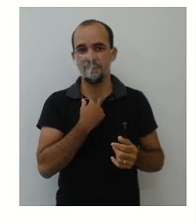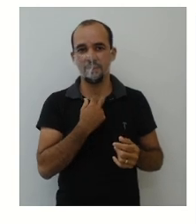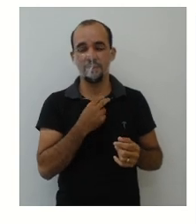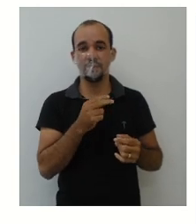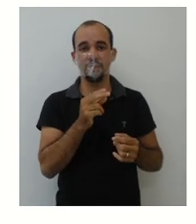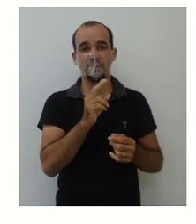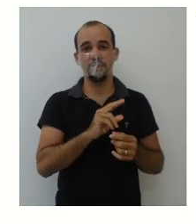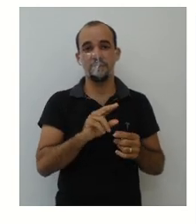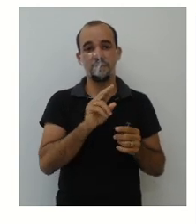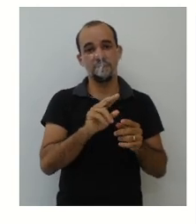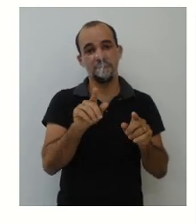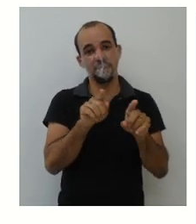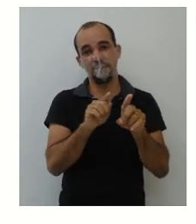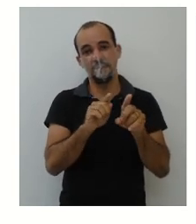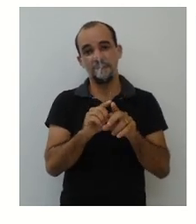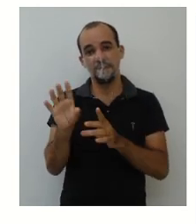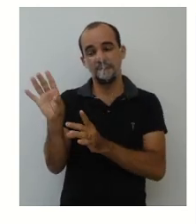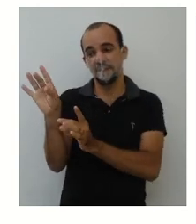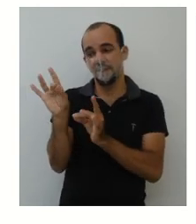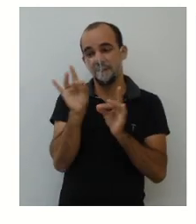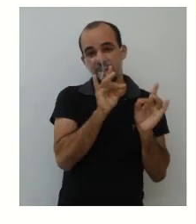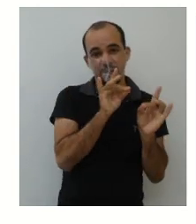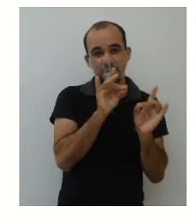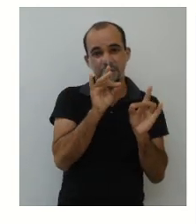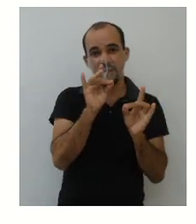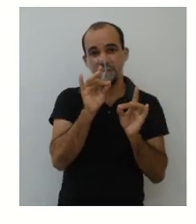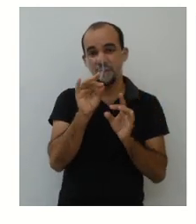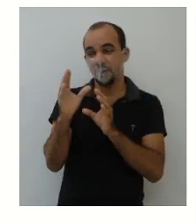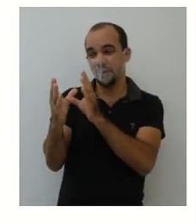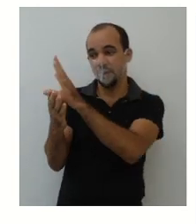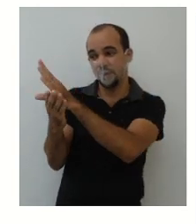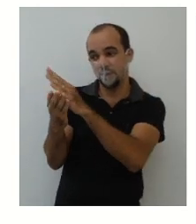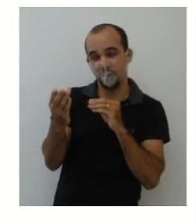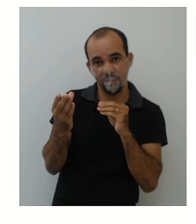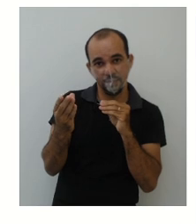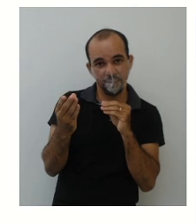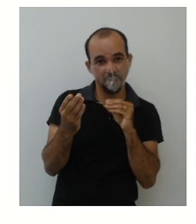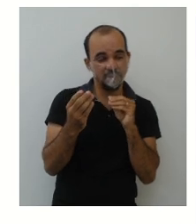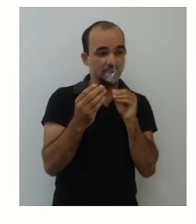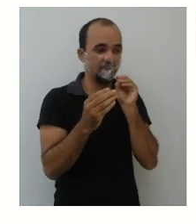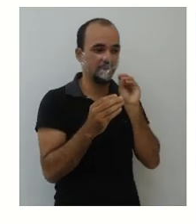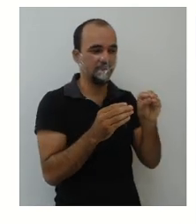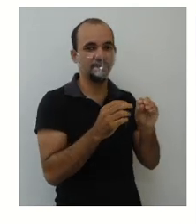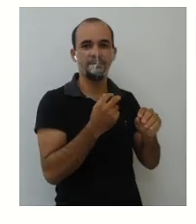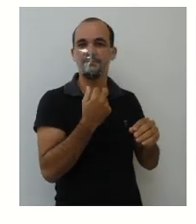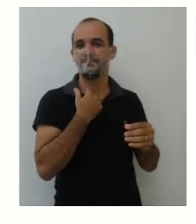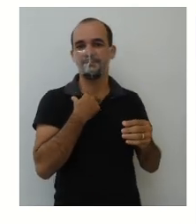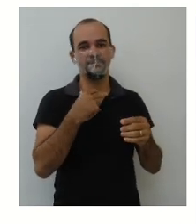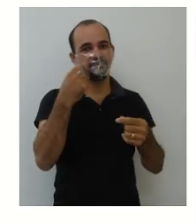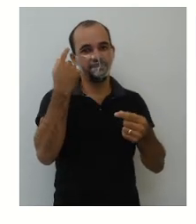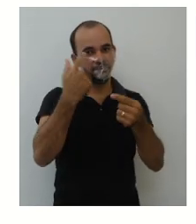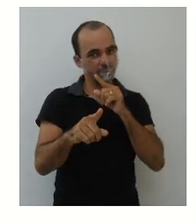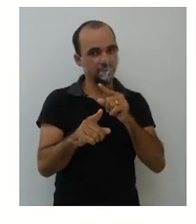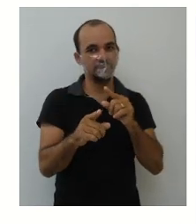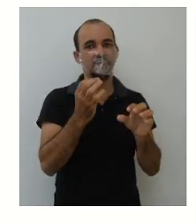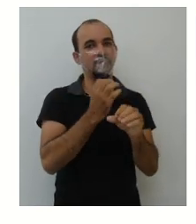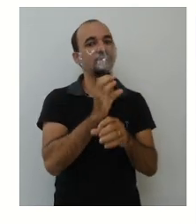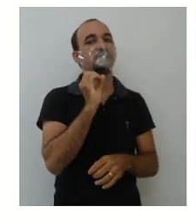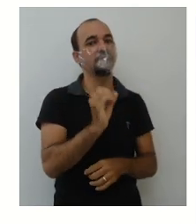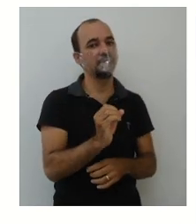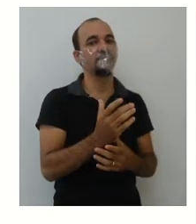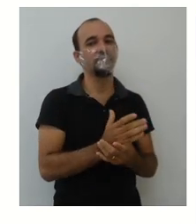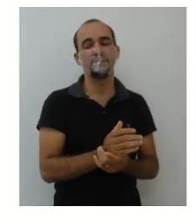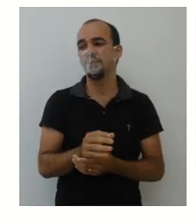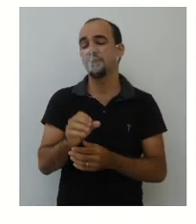do texto base. Você não pode copiar. Ou você troca, ou você diminui, ou você muda,